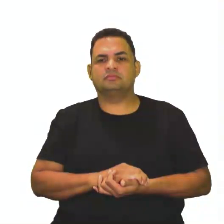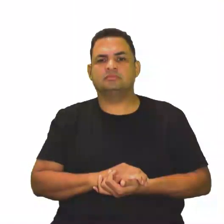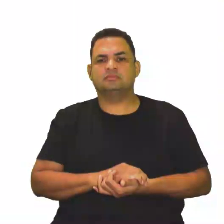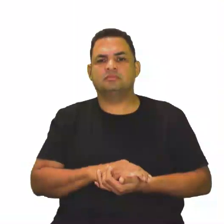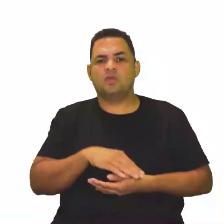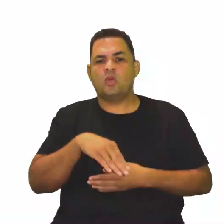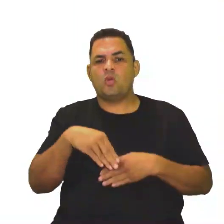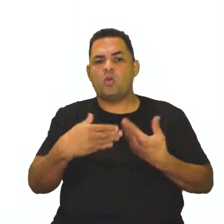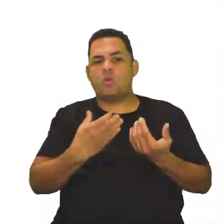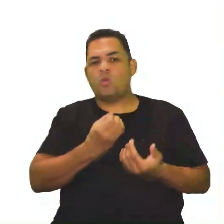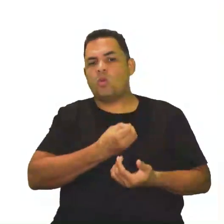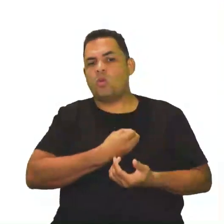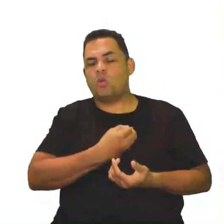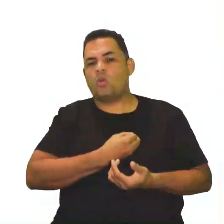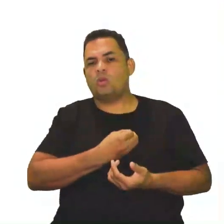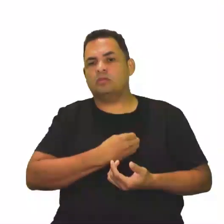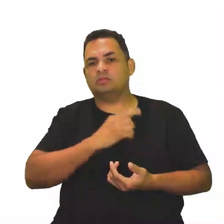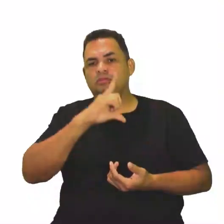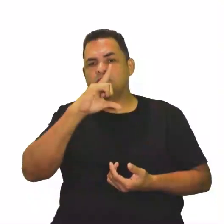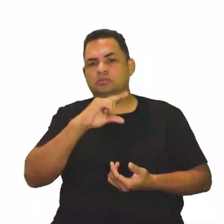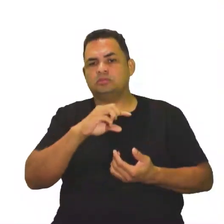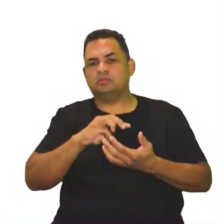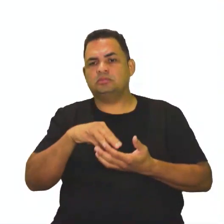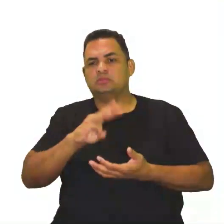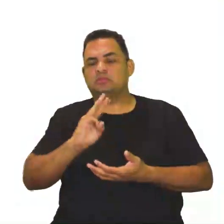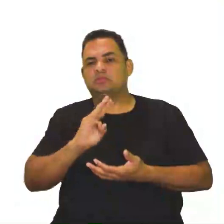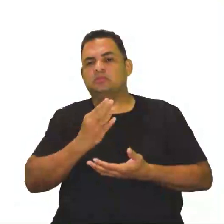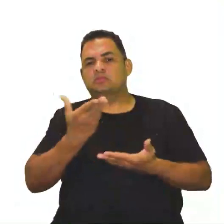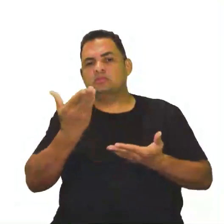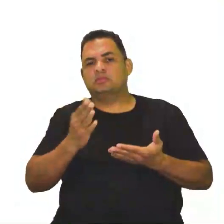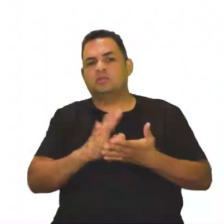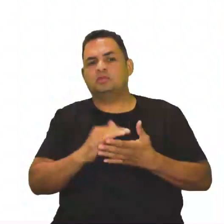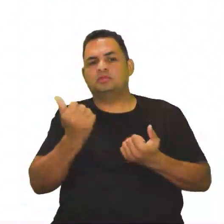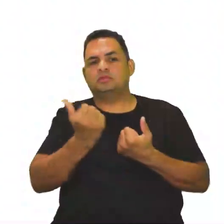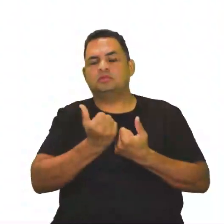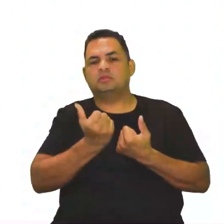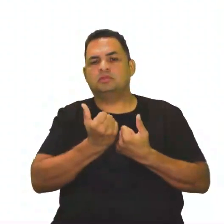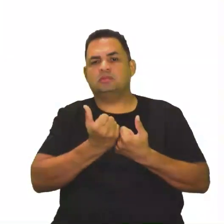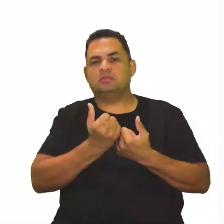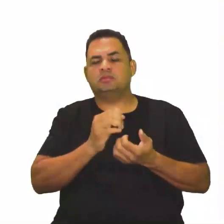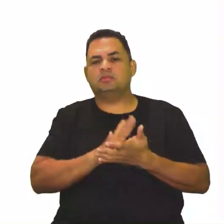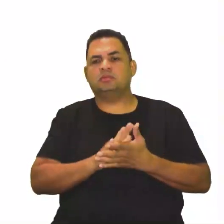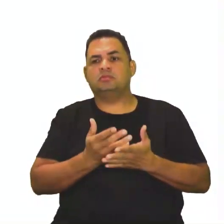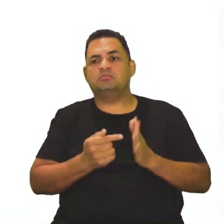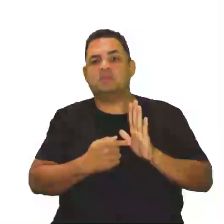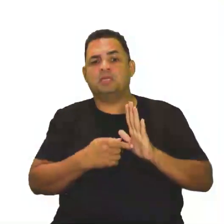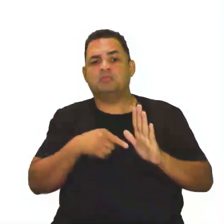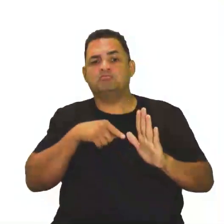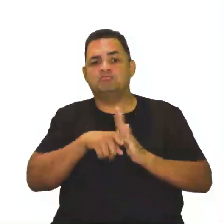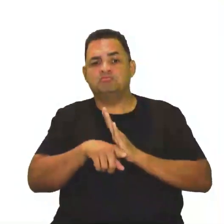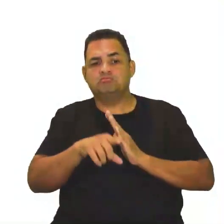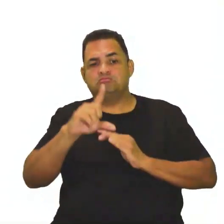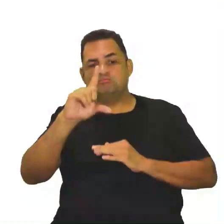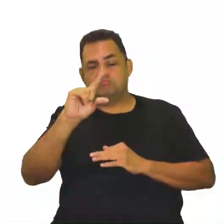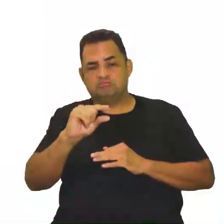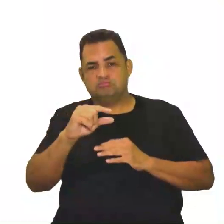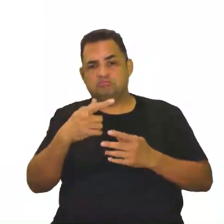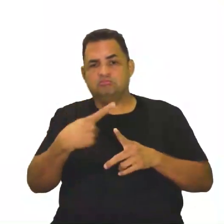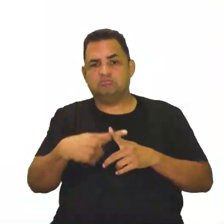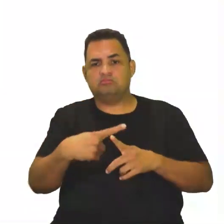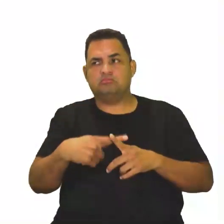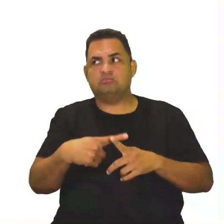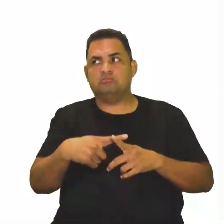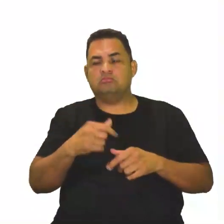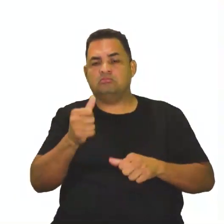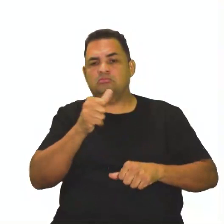qual é o valor dessa redução de potência consumida ao substituir o LED. E ele está justamente perguntando essa redução por causa